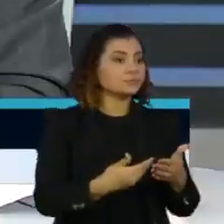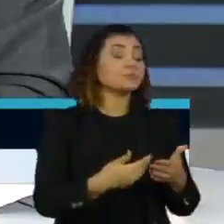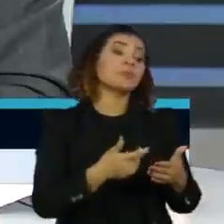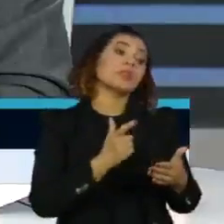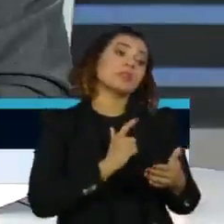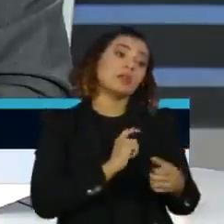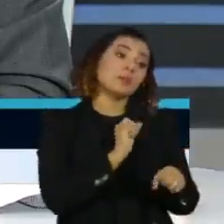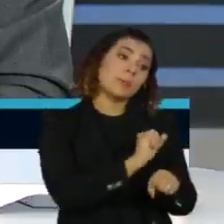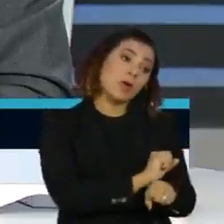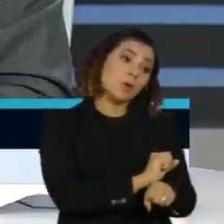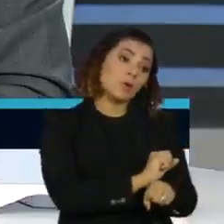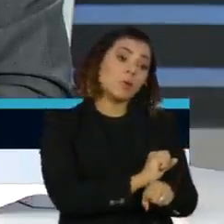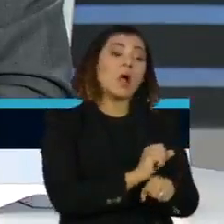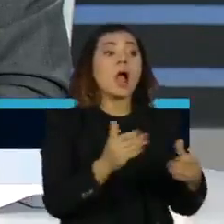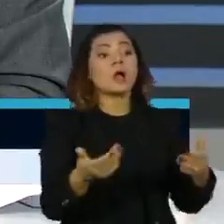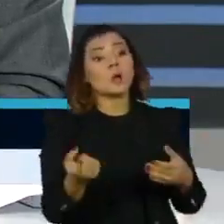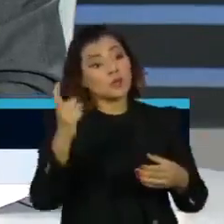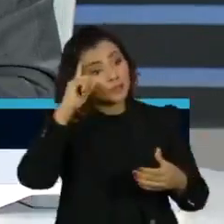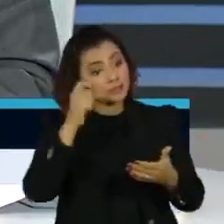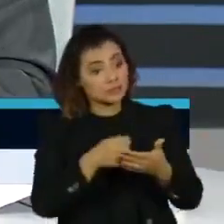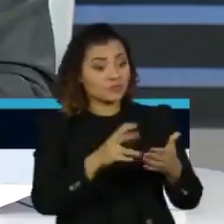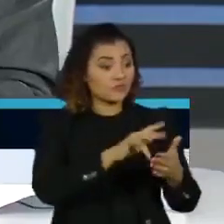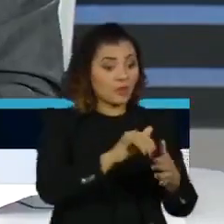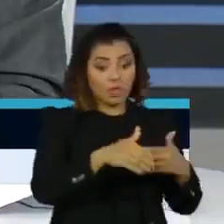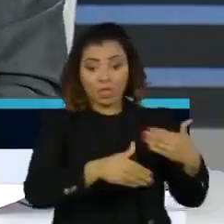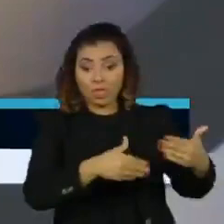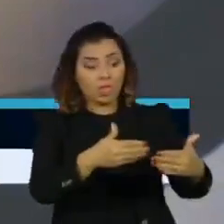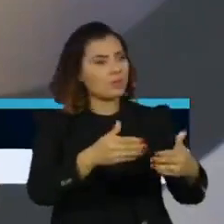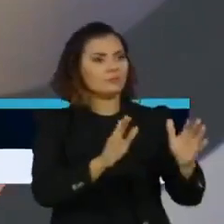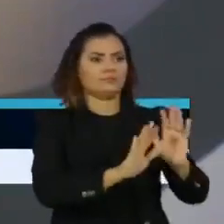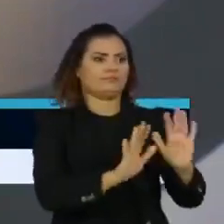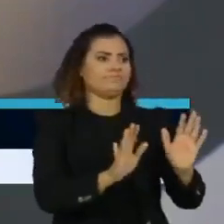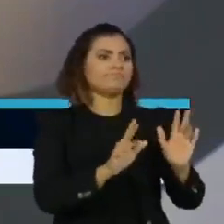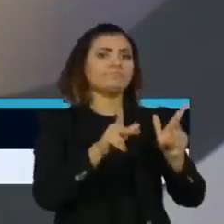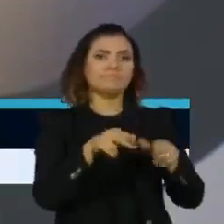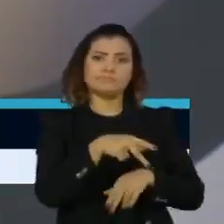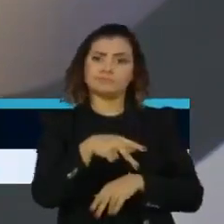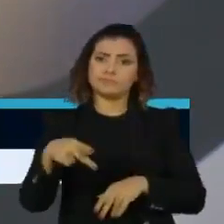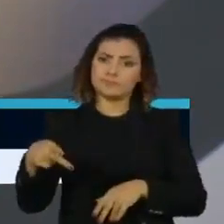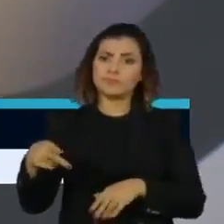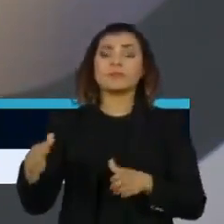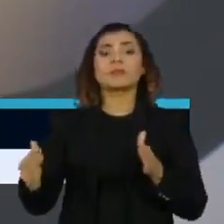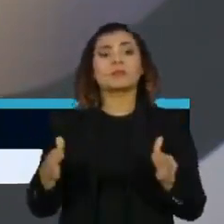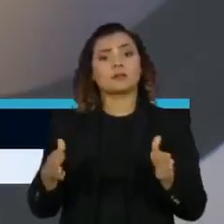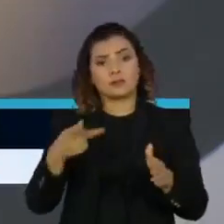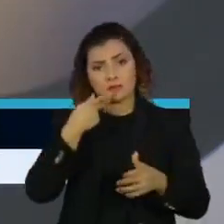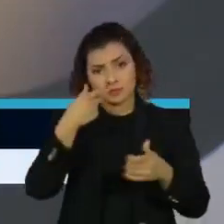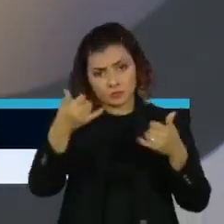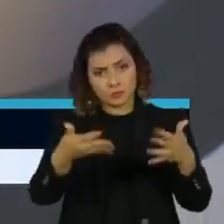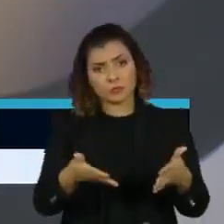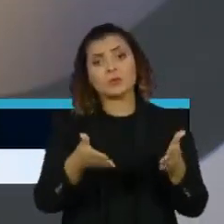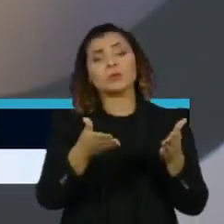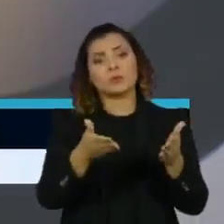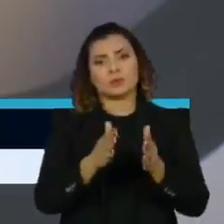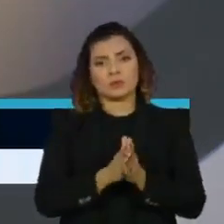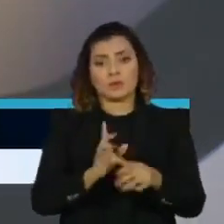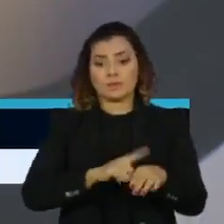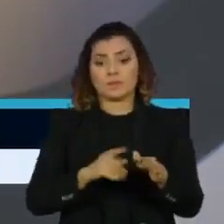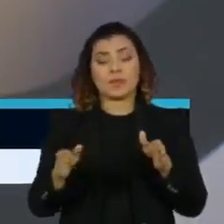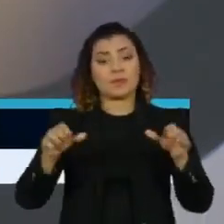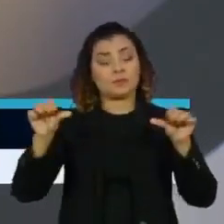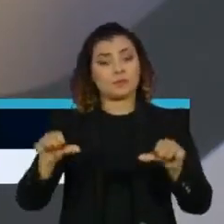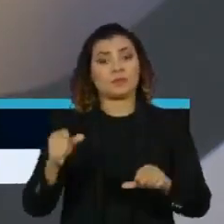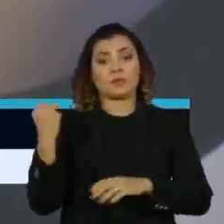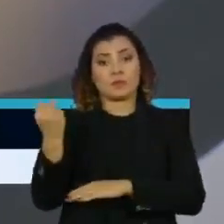houve parou e agora a gente vai julgar nós estamos Como disse o presidente muito bem falado no momento